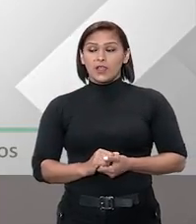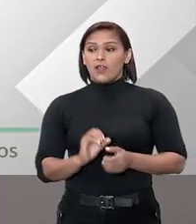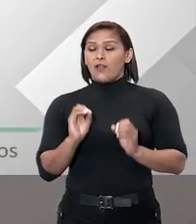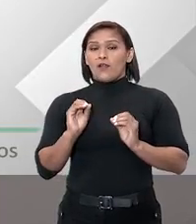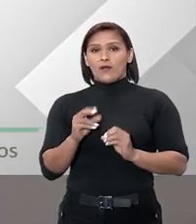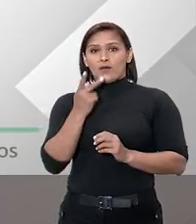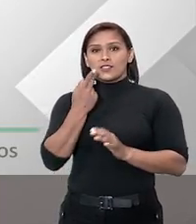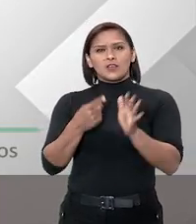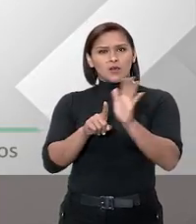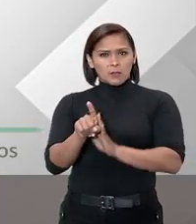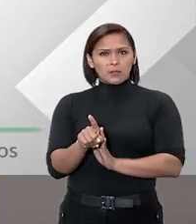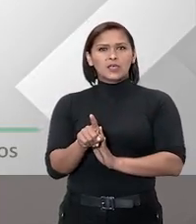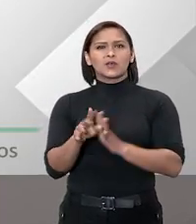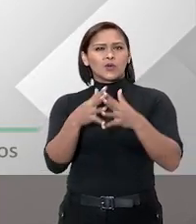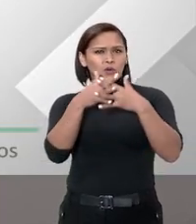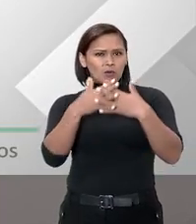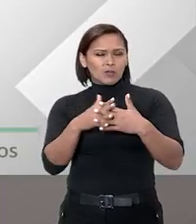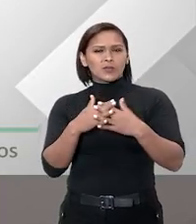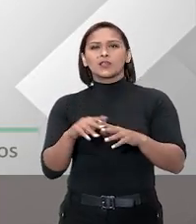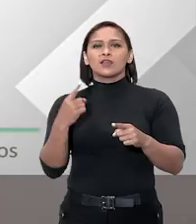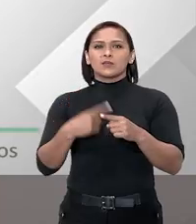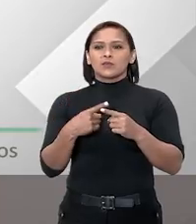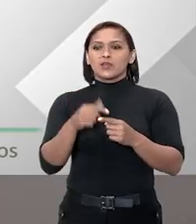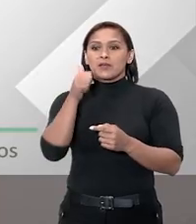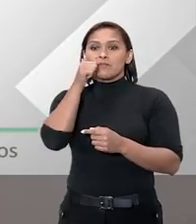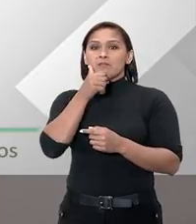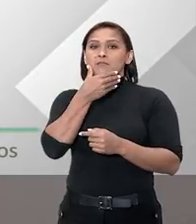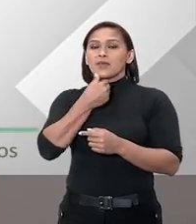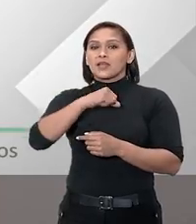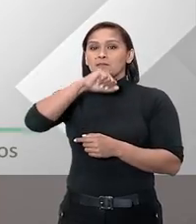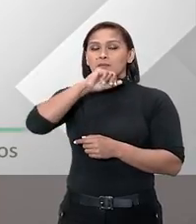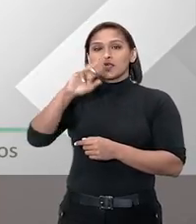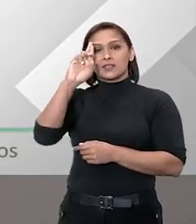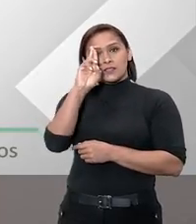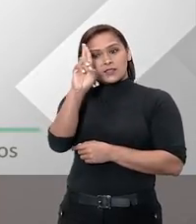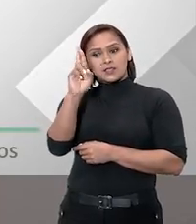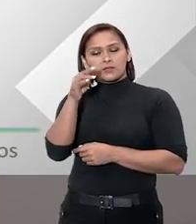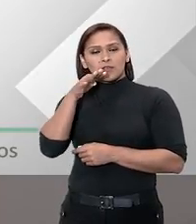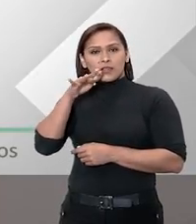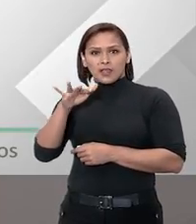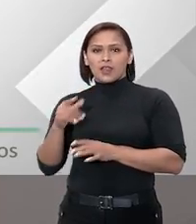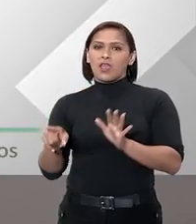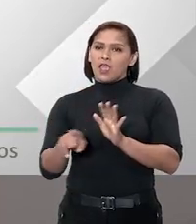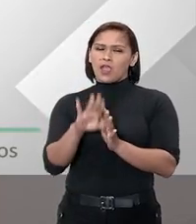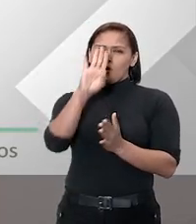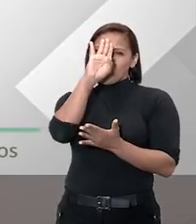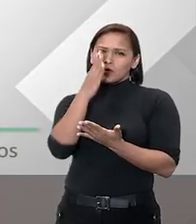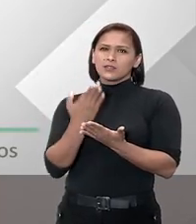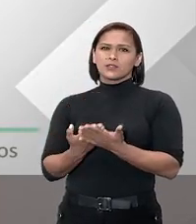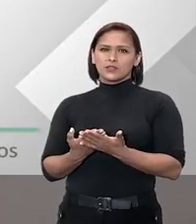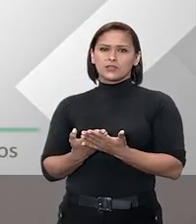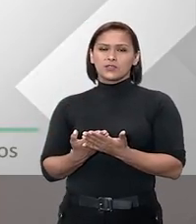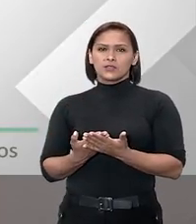Olha, essa é uma pergunta bastante complicada, porque pai e mãe são os responsáveis, né? Eu até acredito